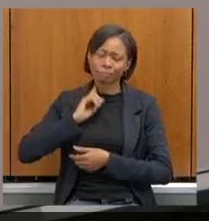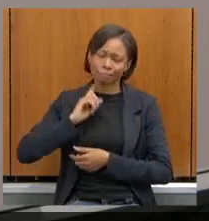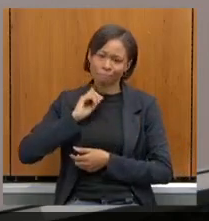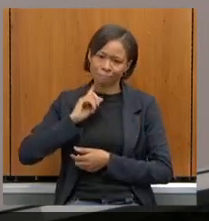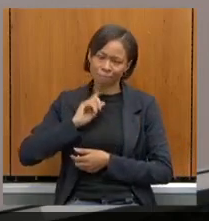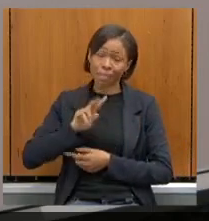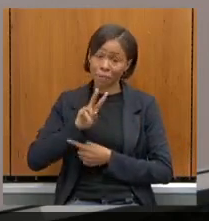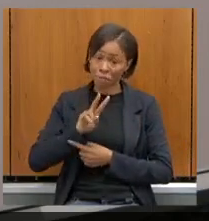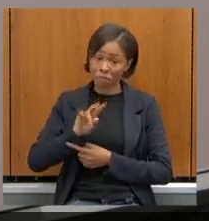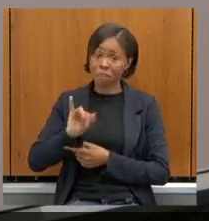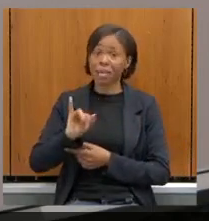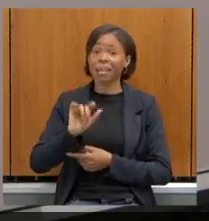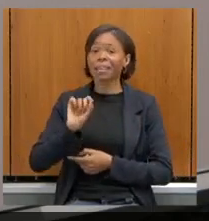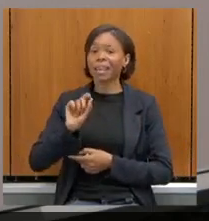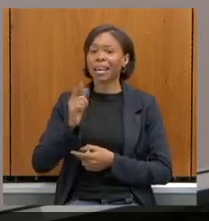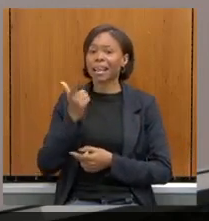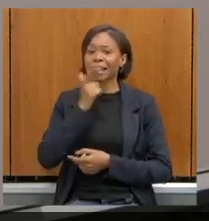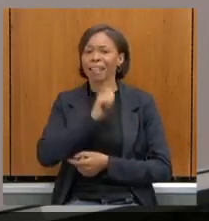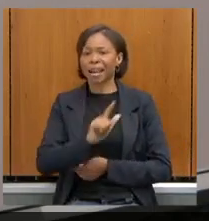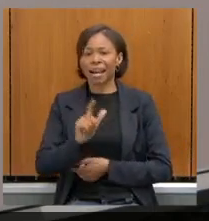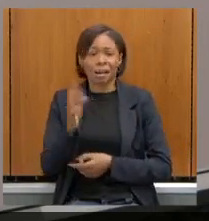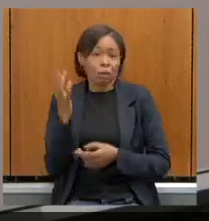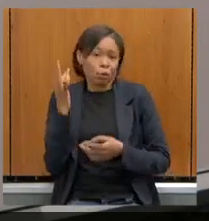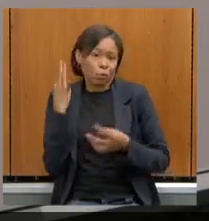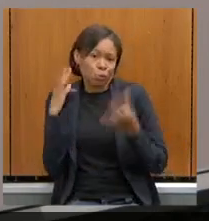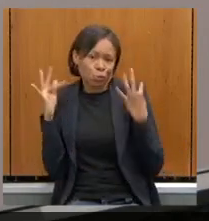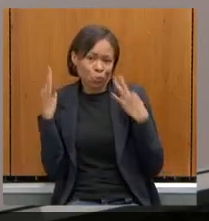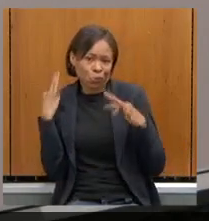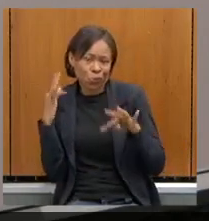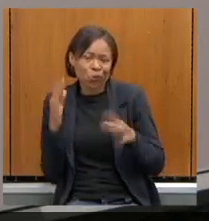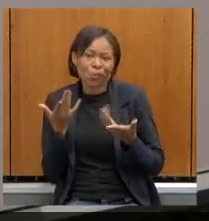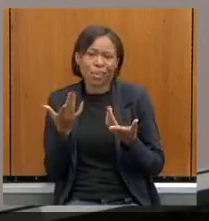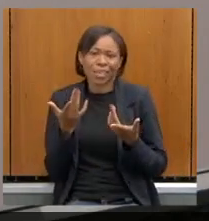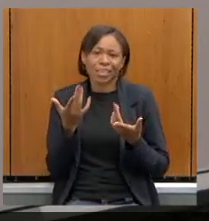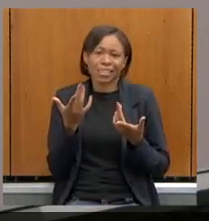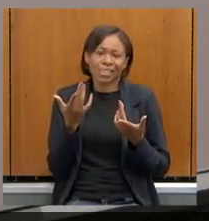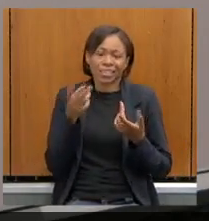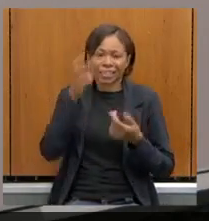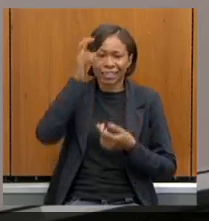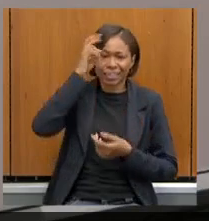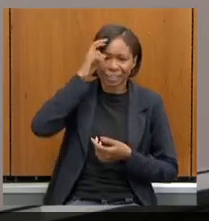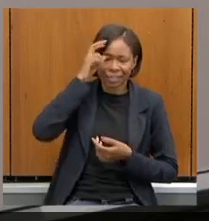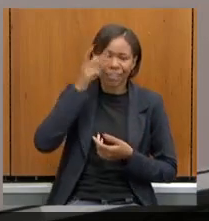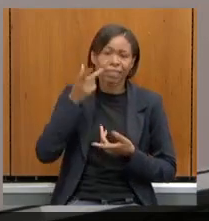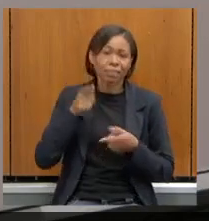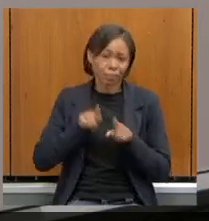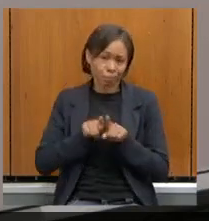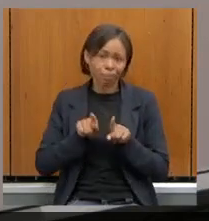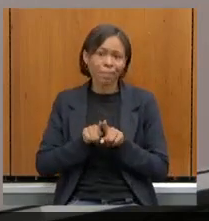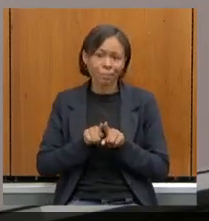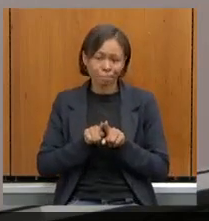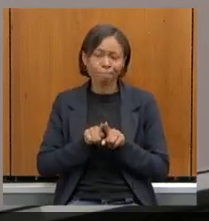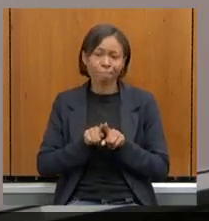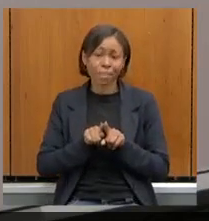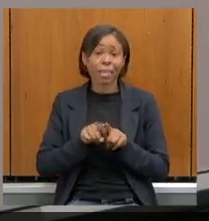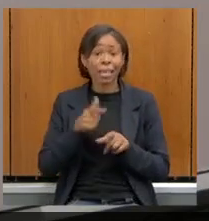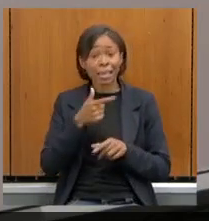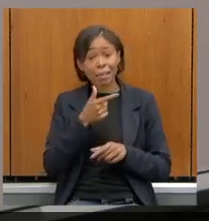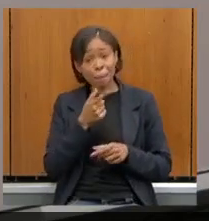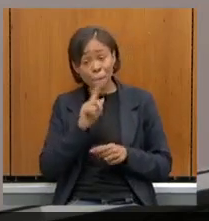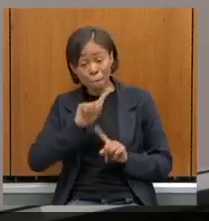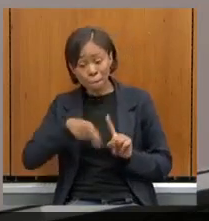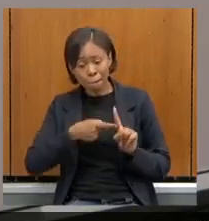ganhar cultura, da qual vai ganhar o turismo, sobretudo, ligando, que é o próximo projeto, os